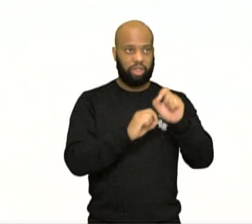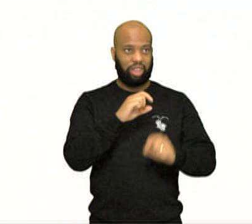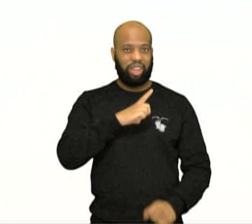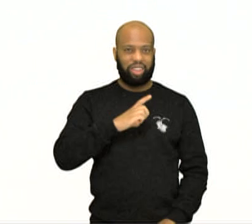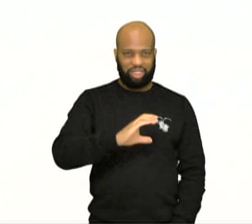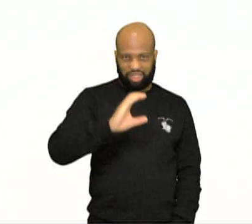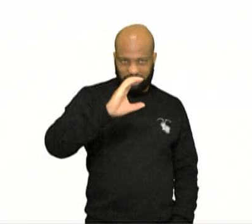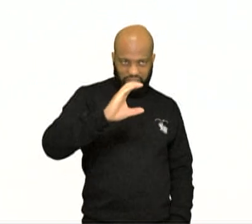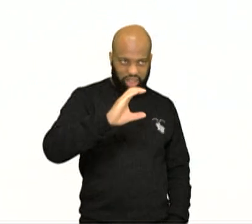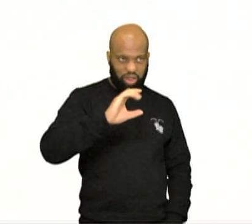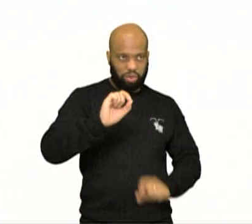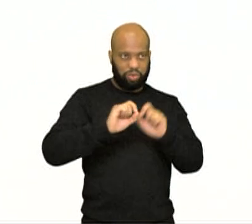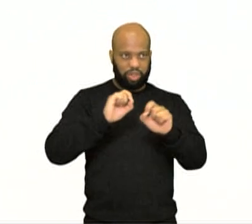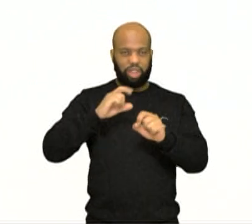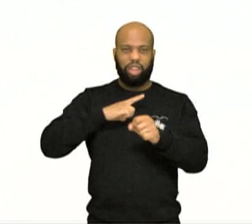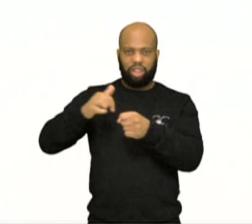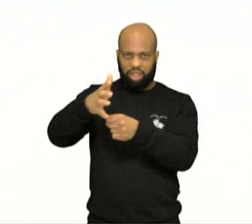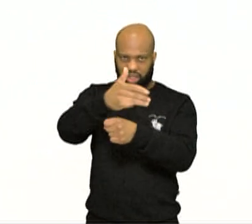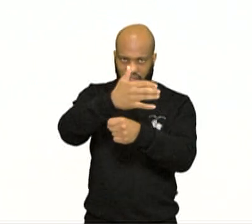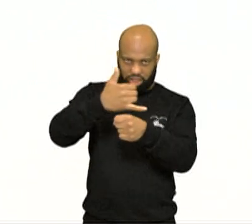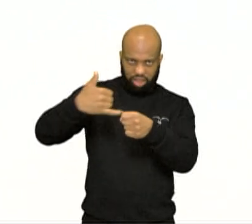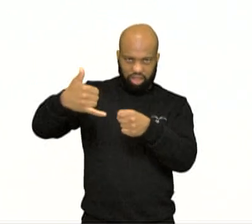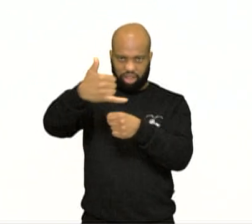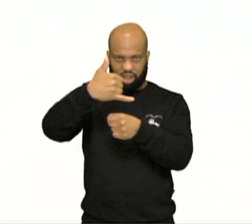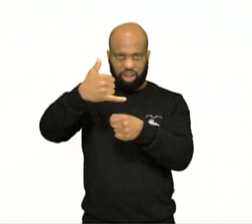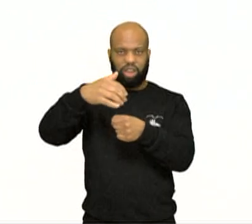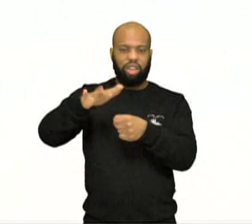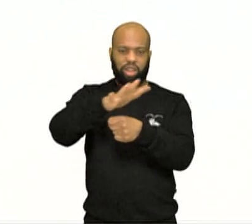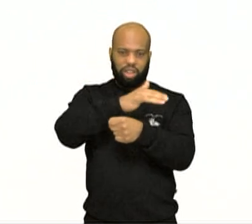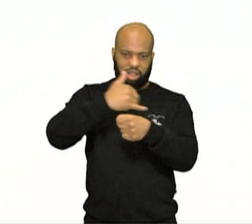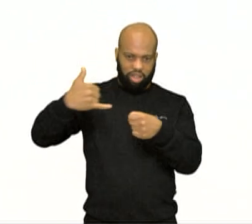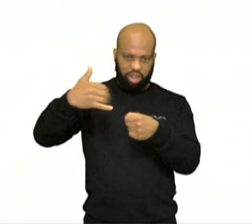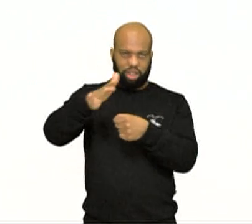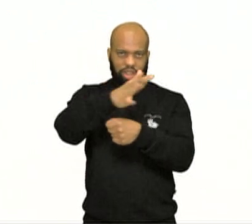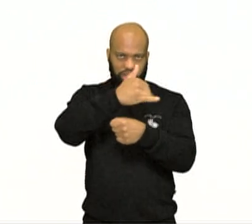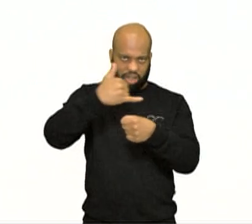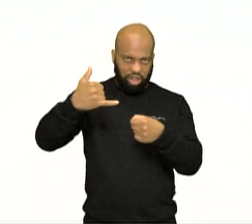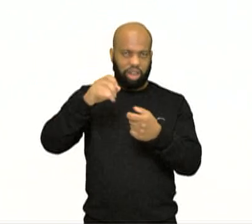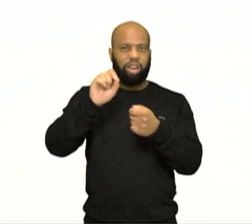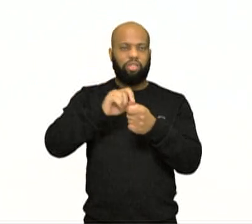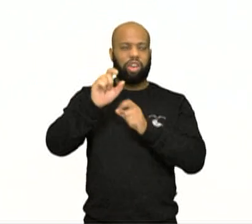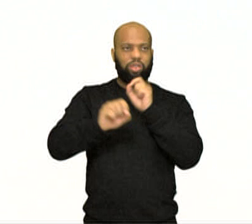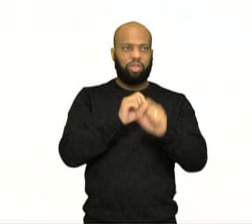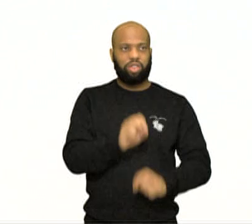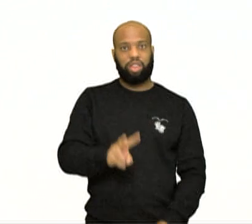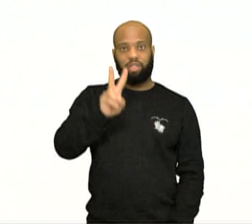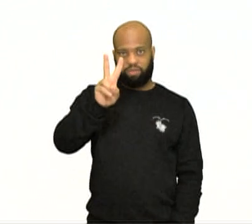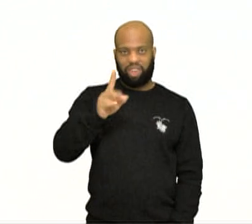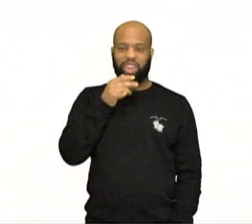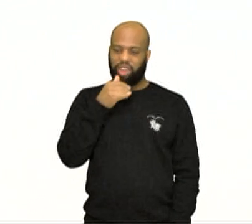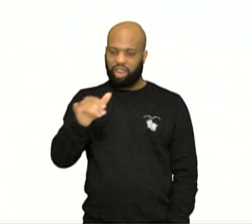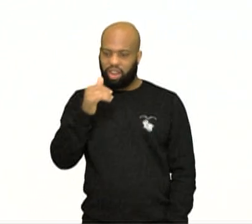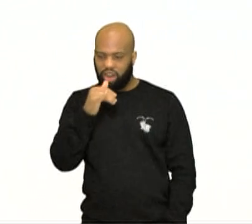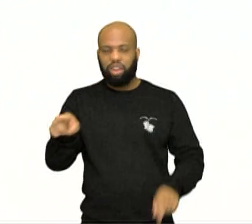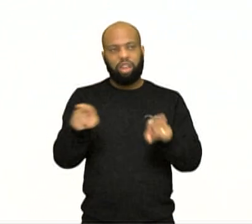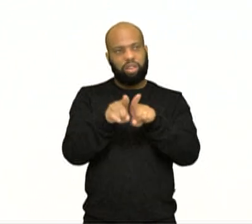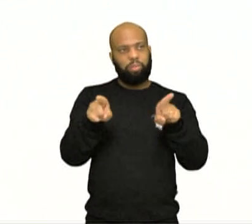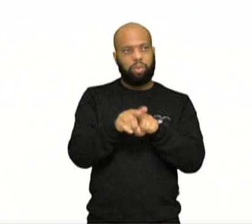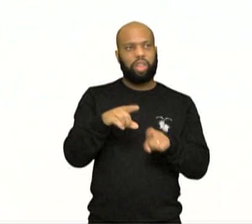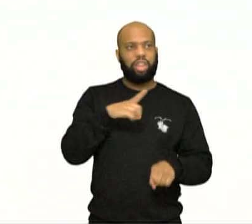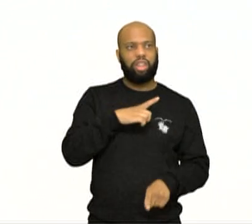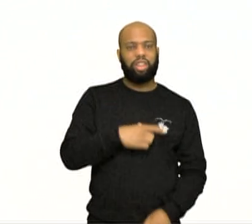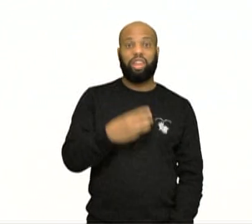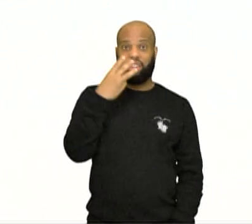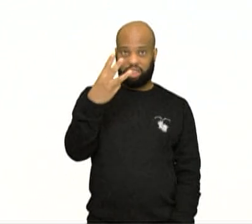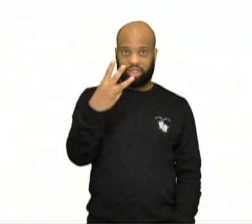C, eu tenho aqui uma carga elétrica que gera um potencial elétrico e eu tenho várias superfícies,